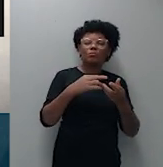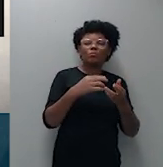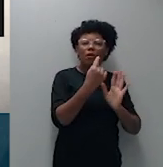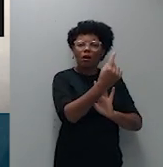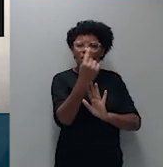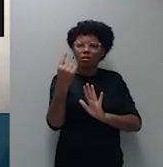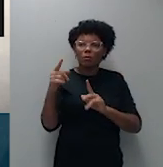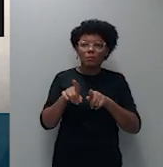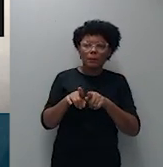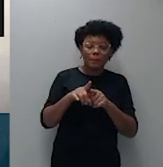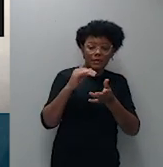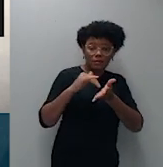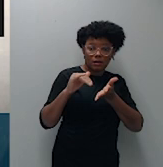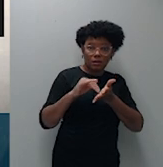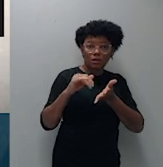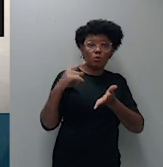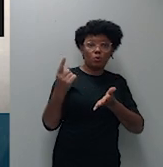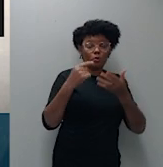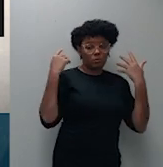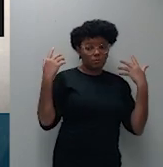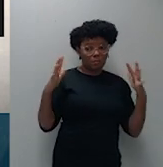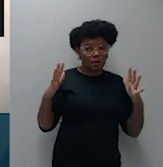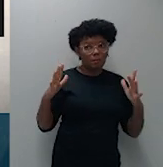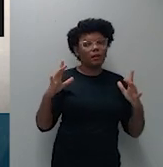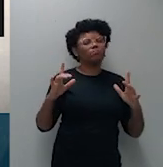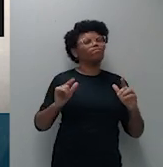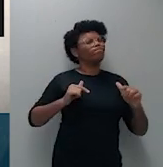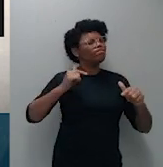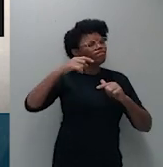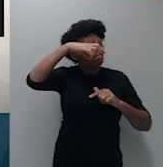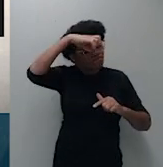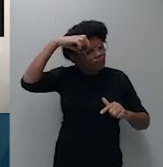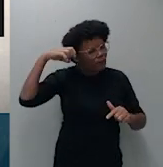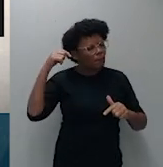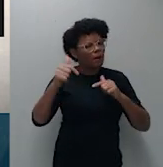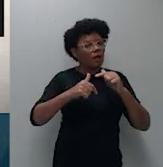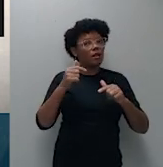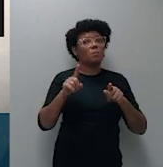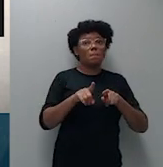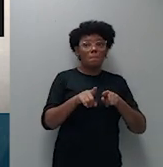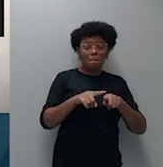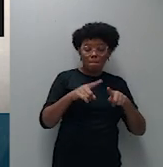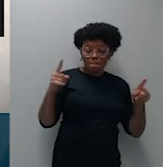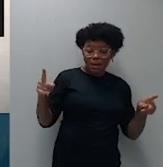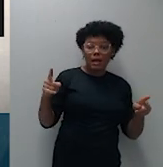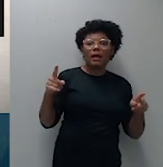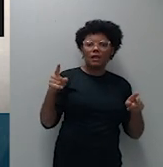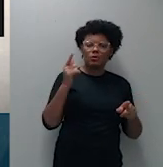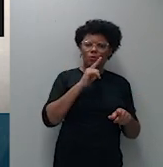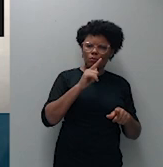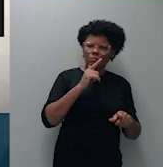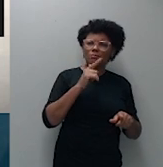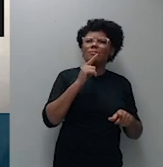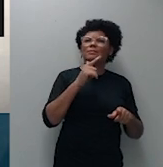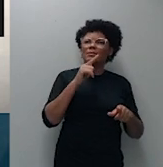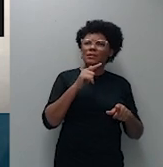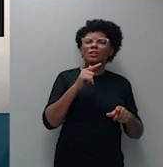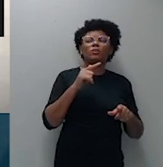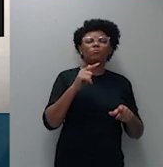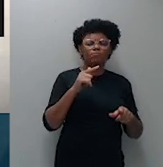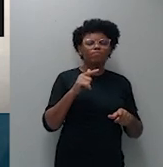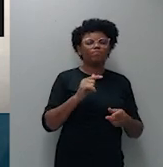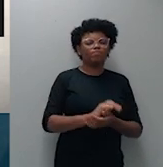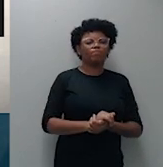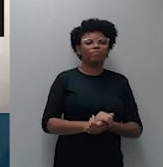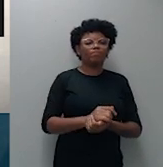considera esse todos de parabéns um trabalho exaustivo mais produtivo em prol da sociedade a